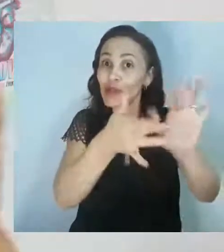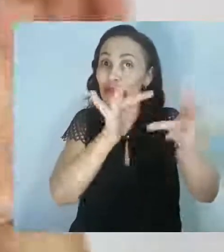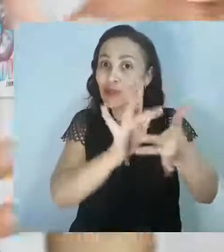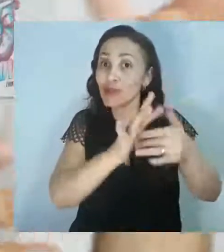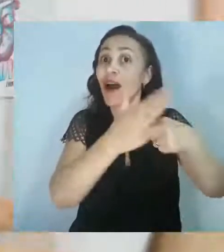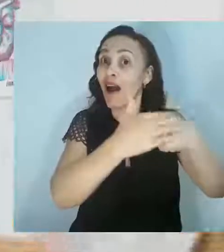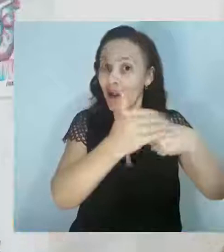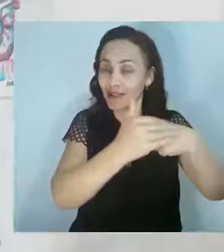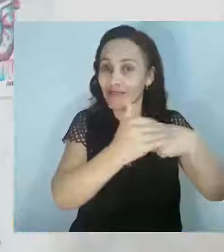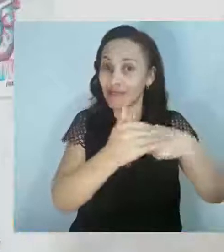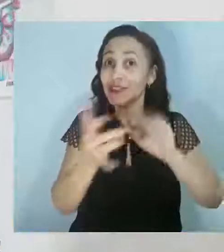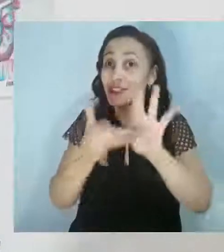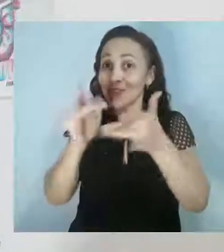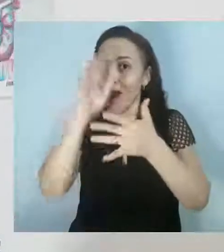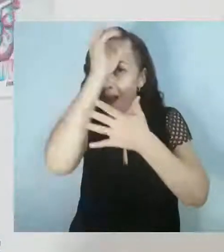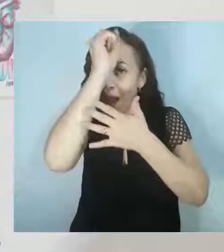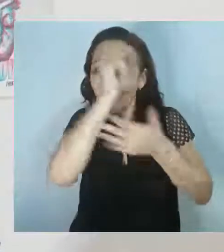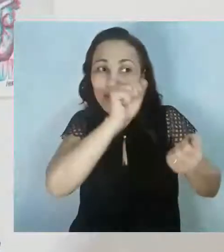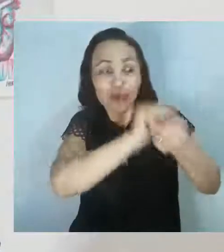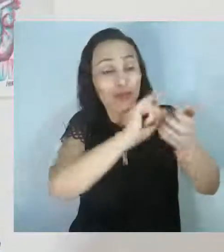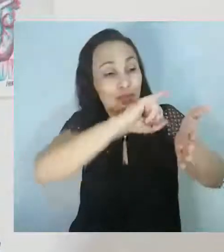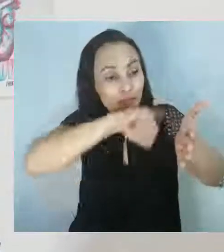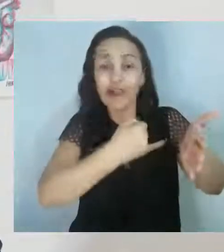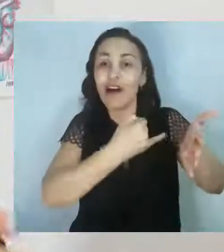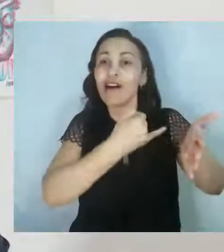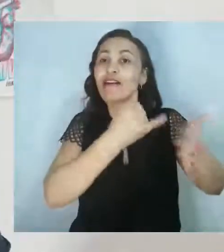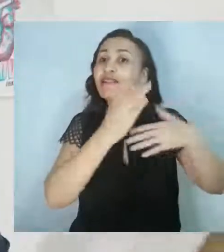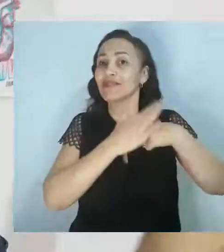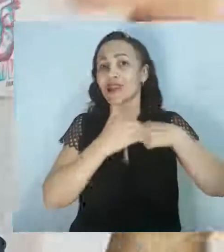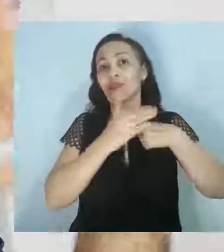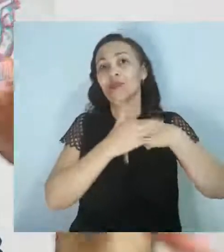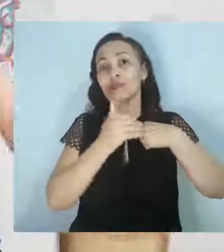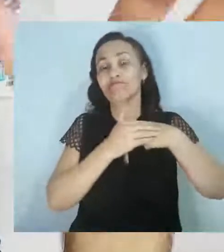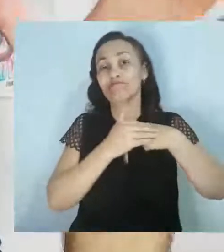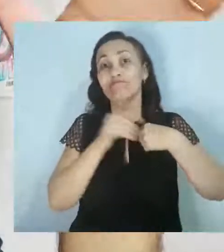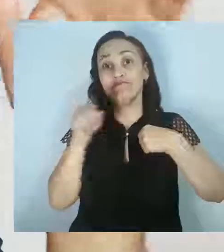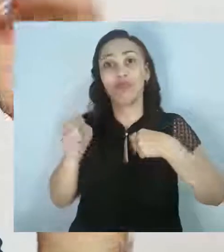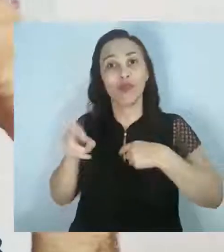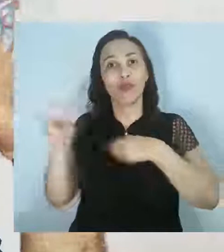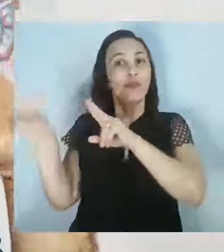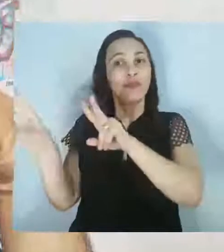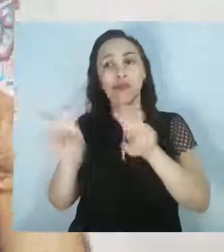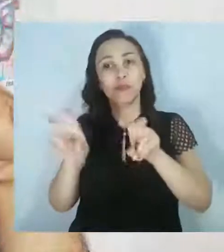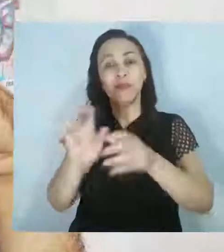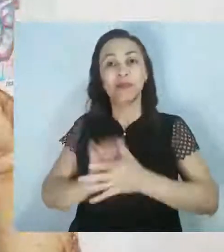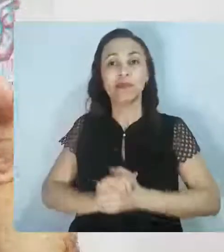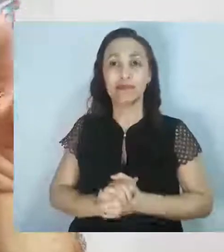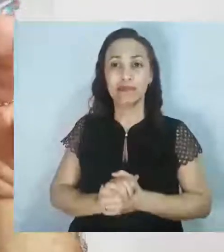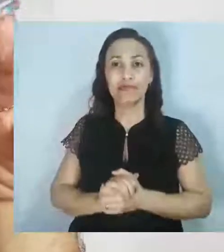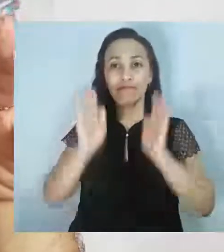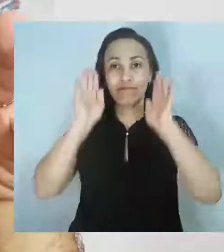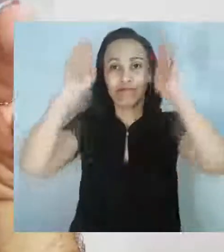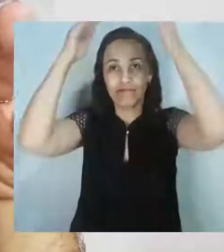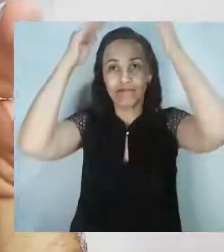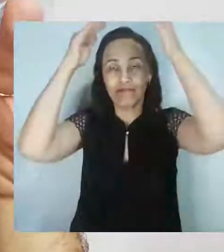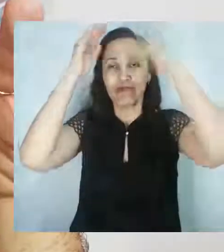Jesus aprendeu com São José essa ternura maravilhosa. E ele continua. E aí, o Papa Francisco